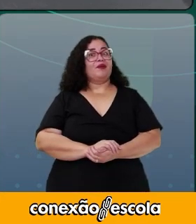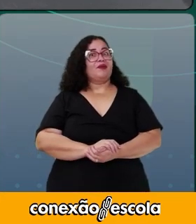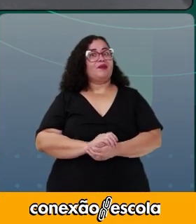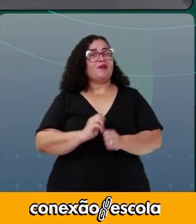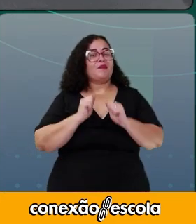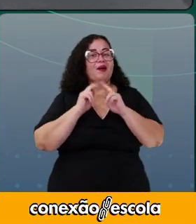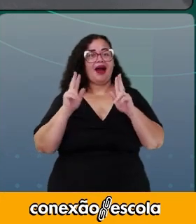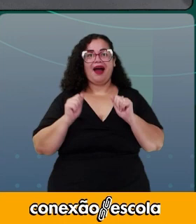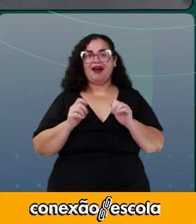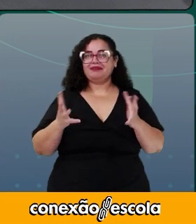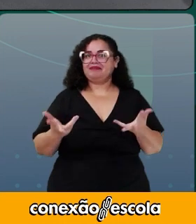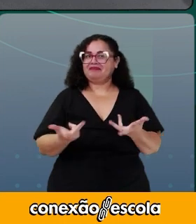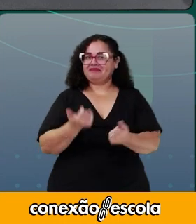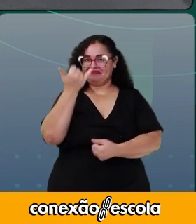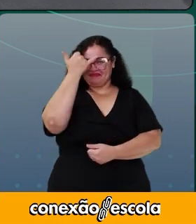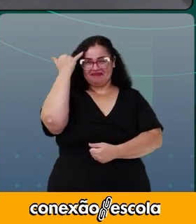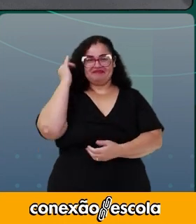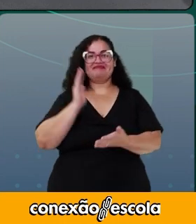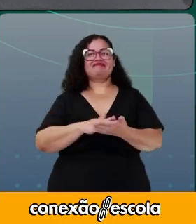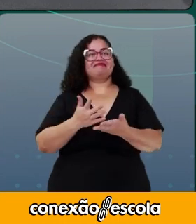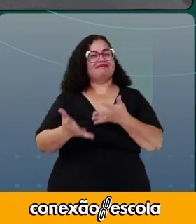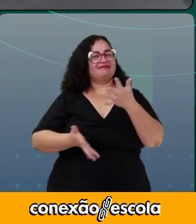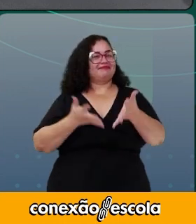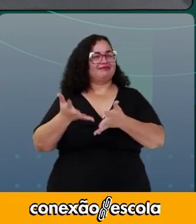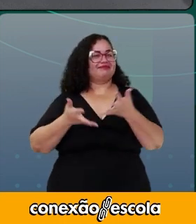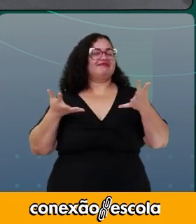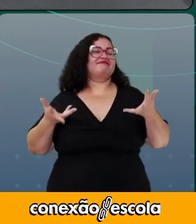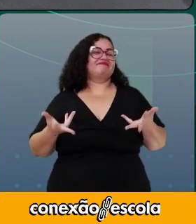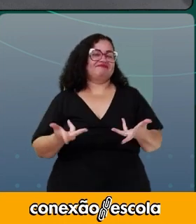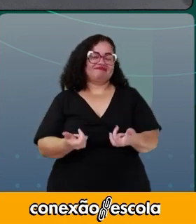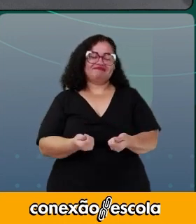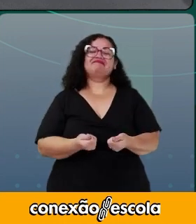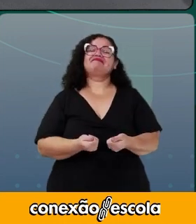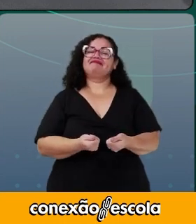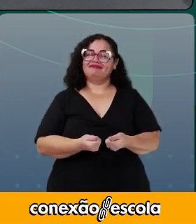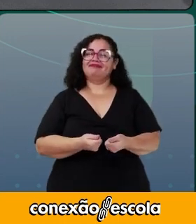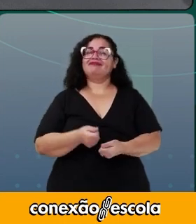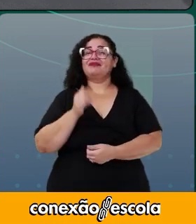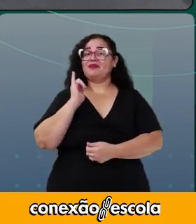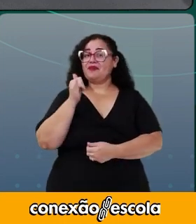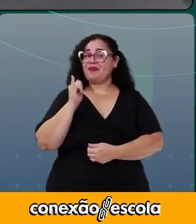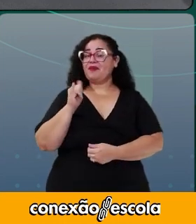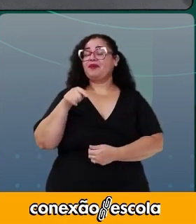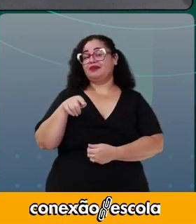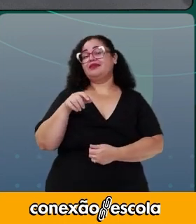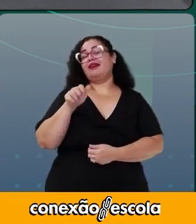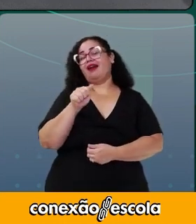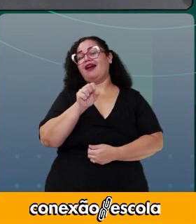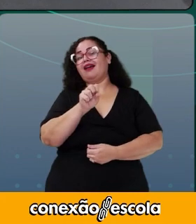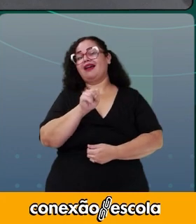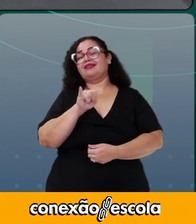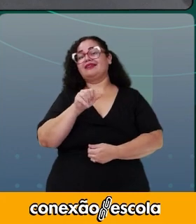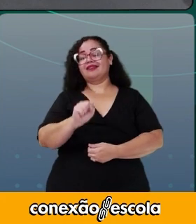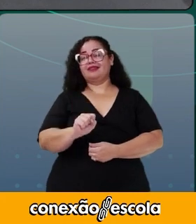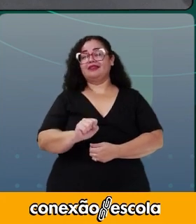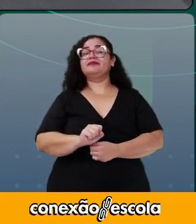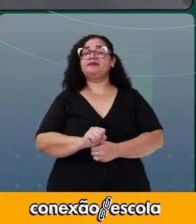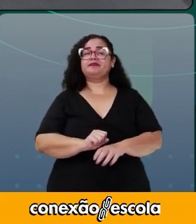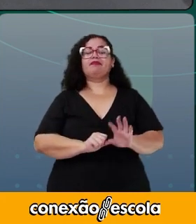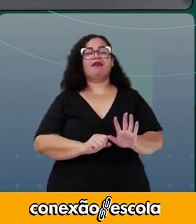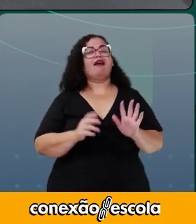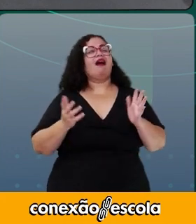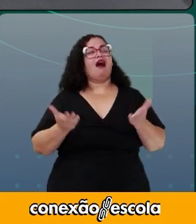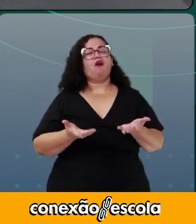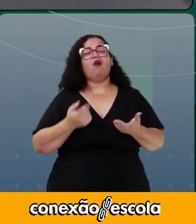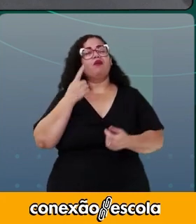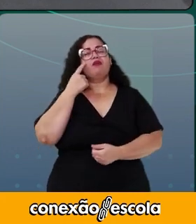Uau! A Carmen arrasa, né, gente? Que interpretação maravilhosa desse conto do Machado de Assis. Agora vamos